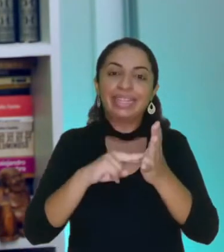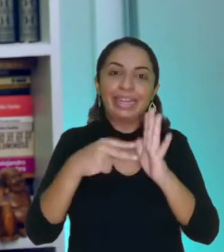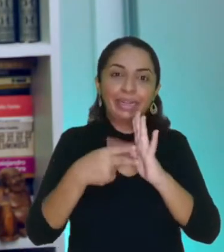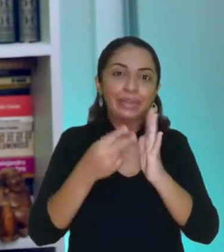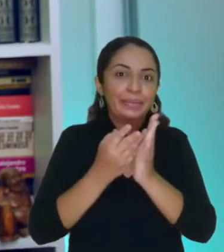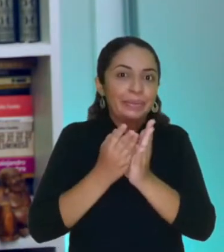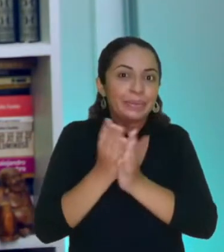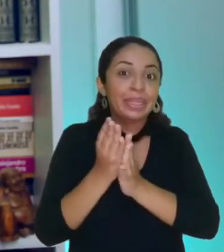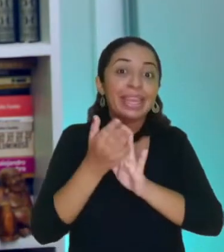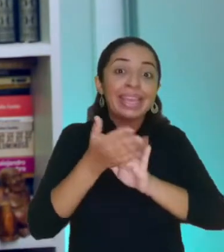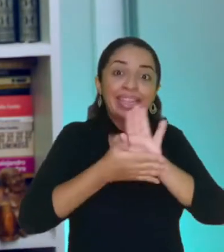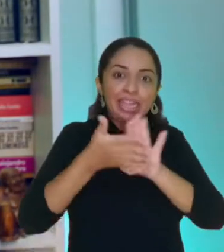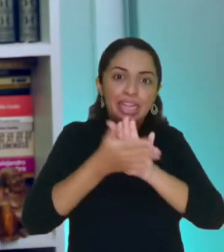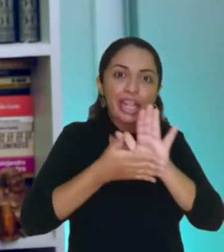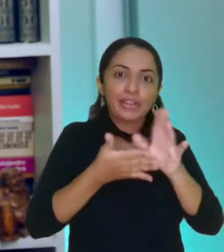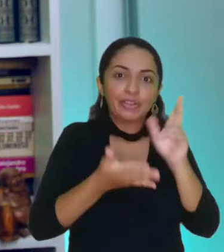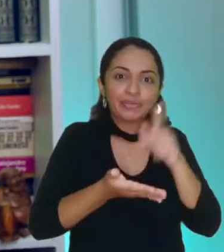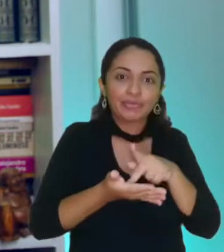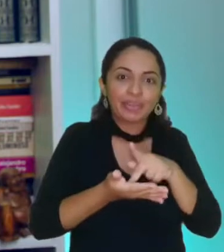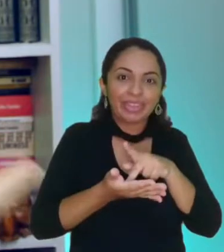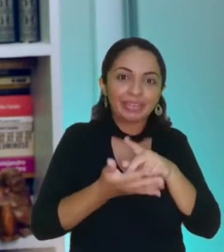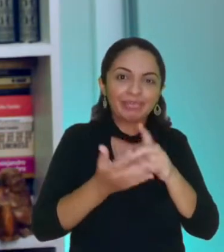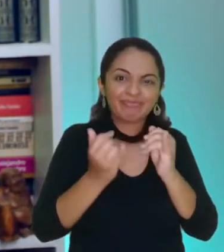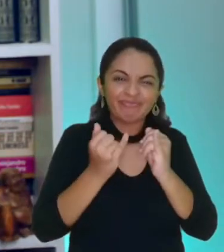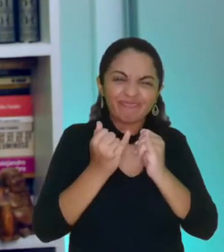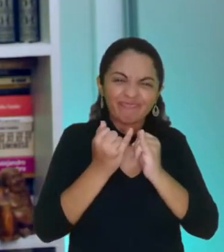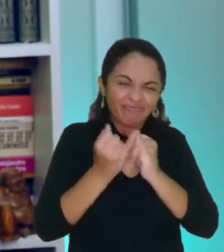proximidade maior com o texto original. Mas se você não tem,